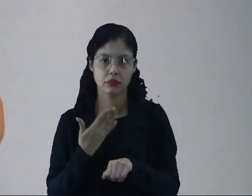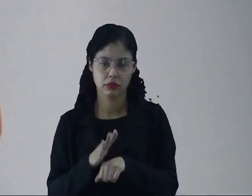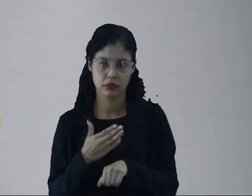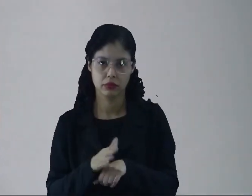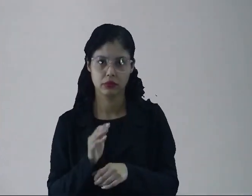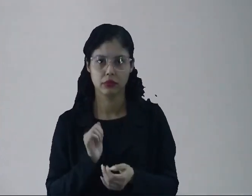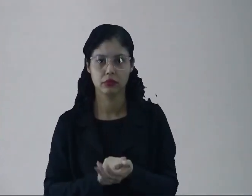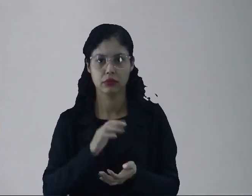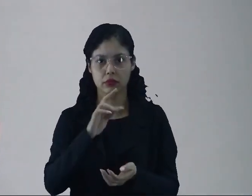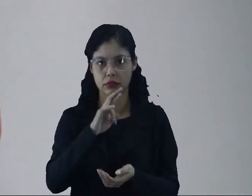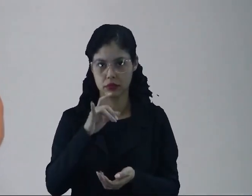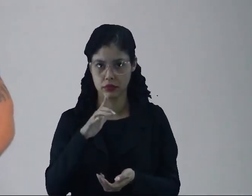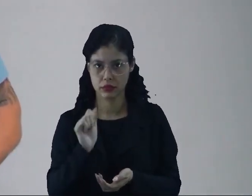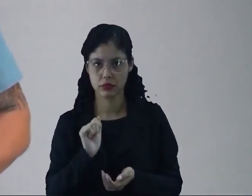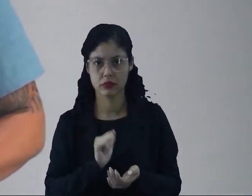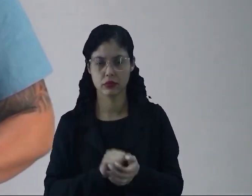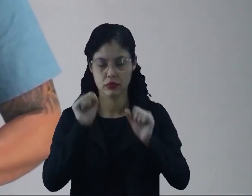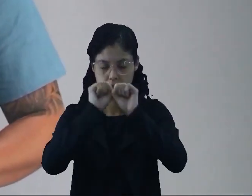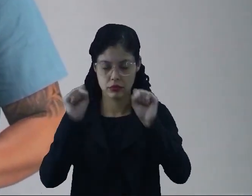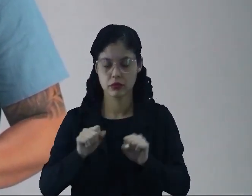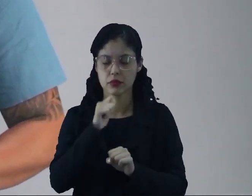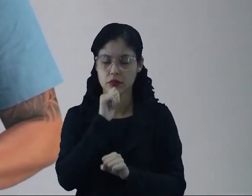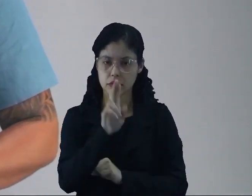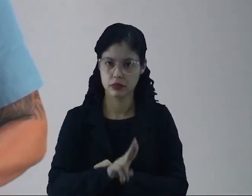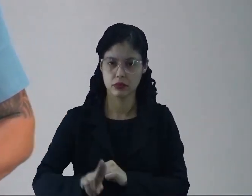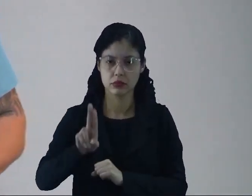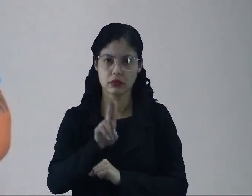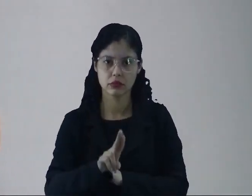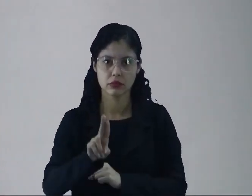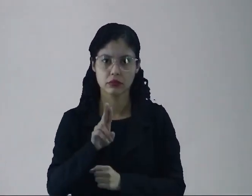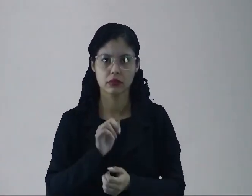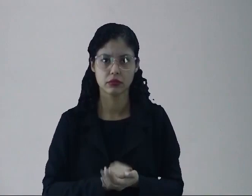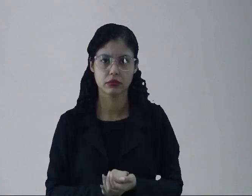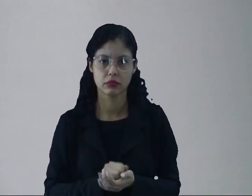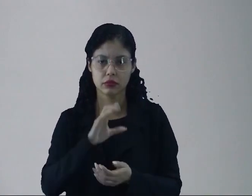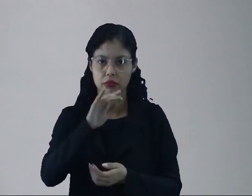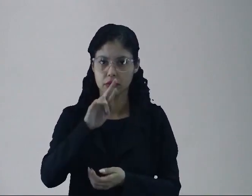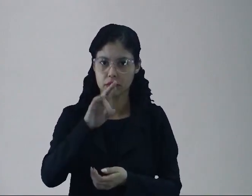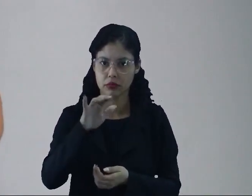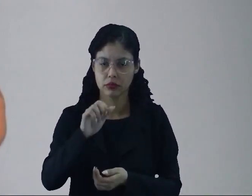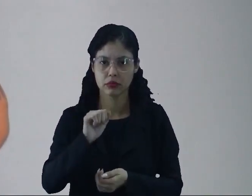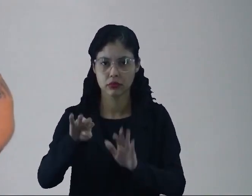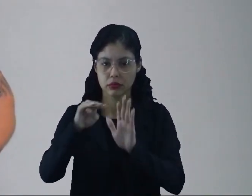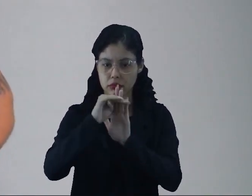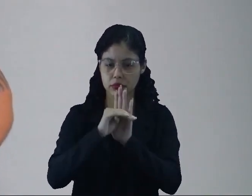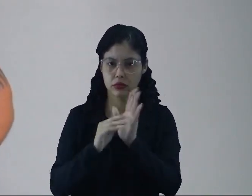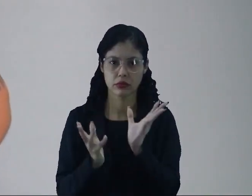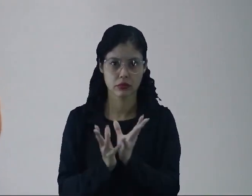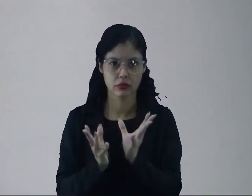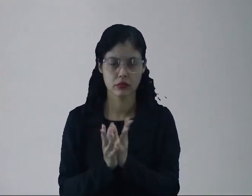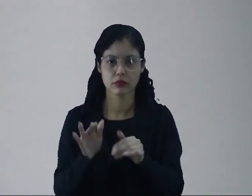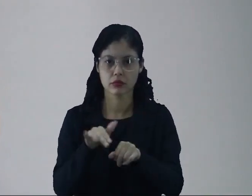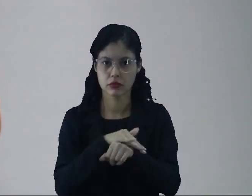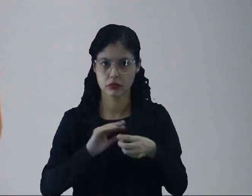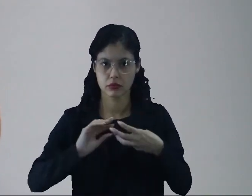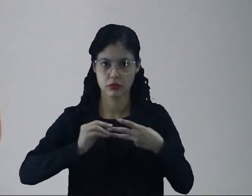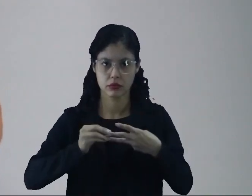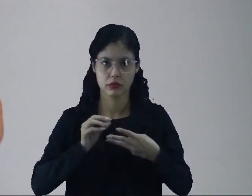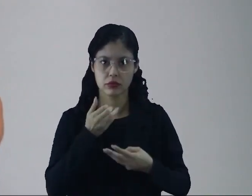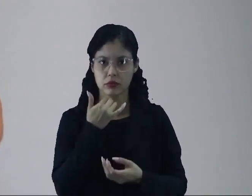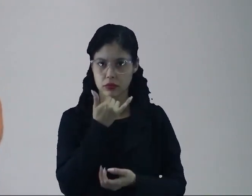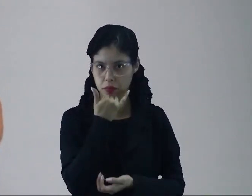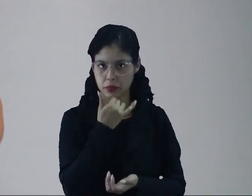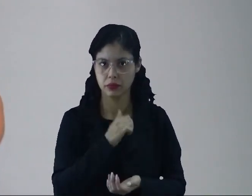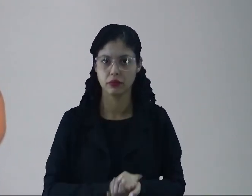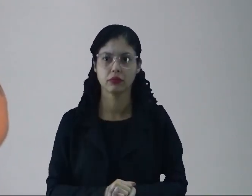de taxonomia sistemática, que a gente usa a citologia para classificar os animais, aliás, os organismos,